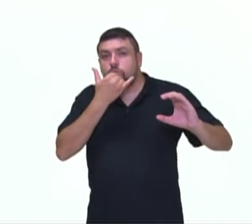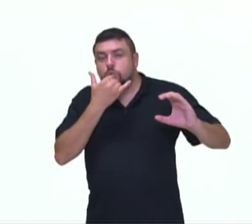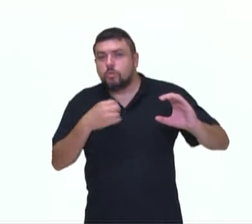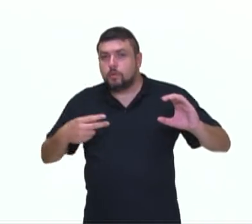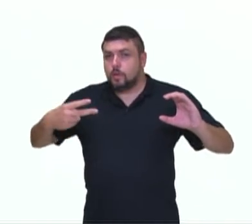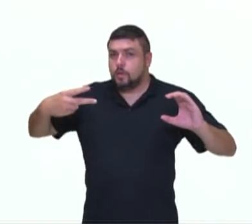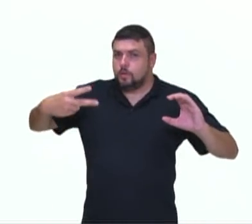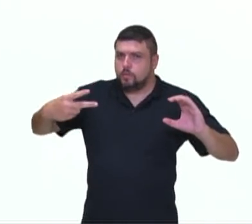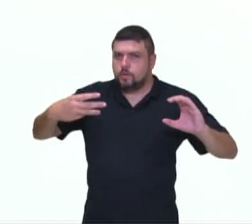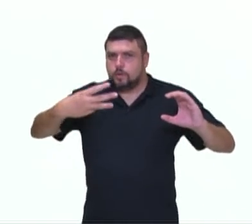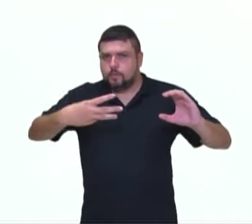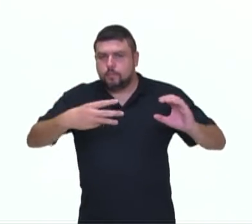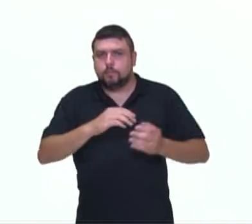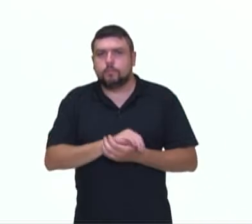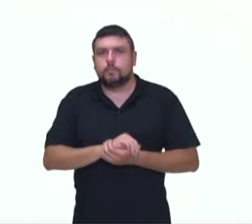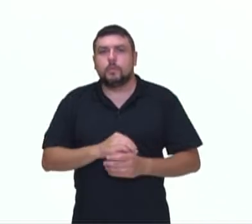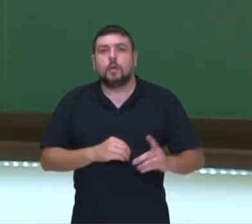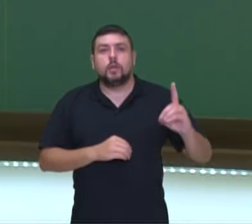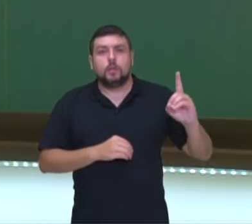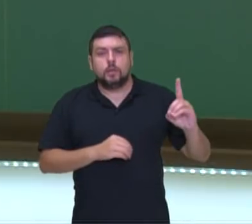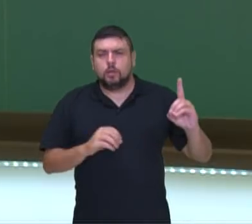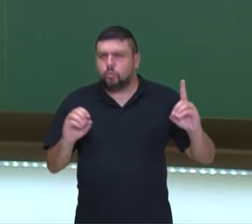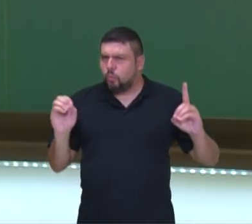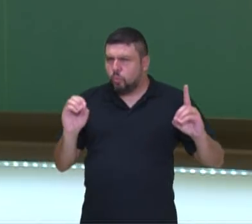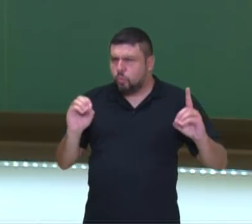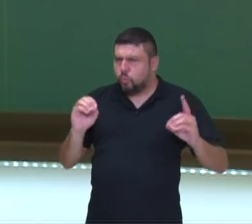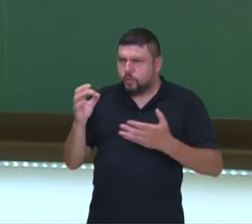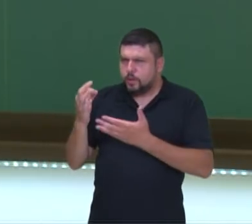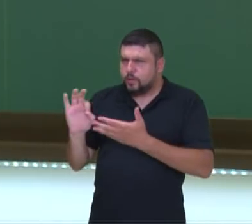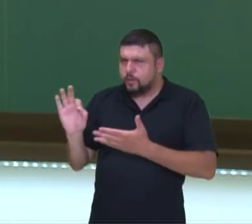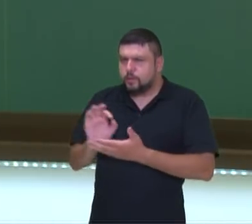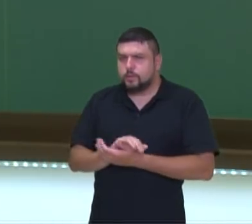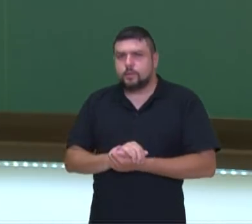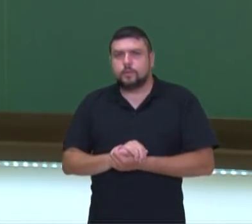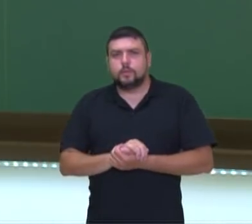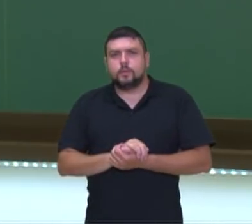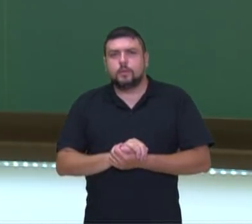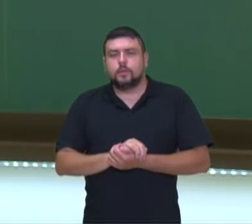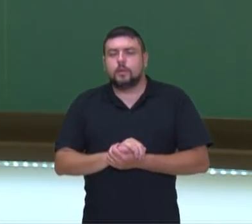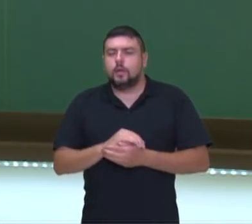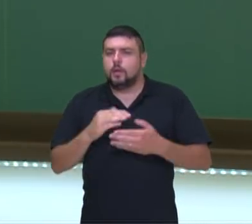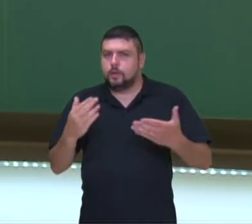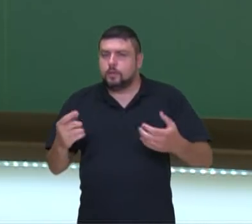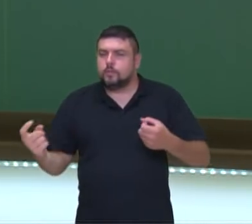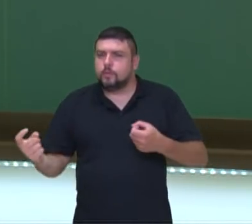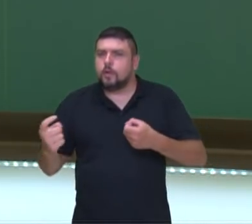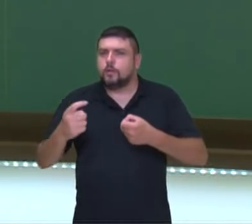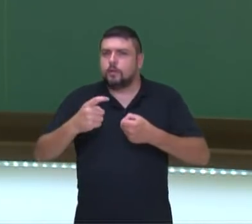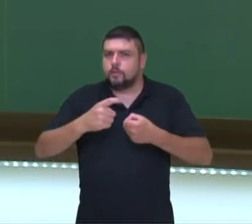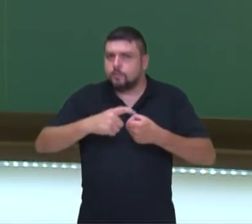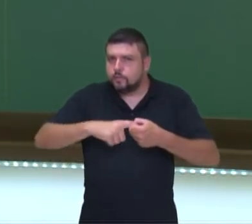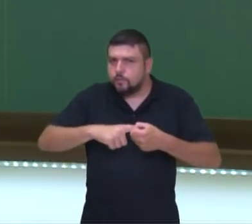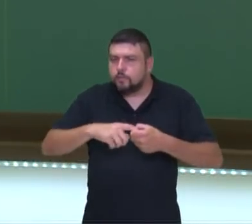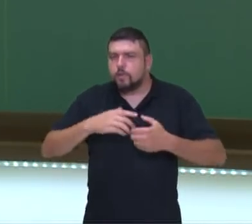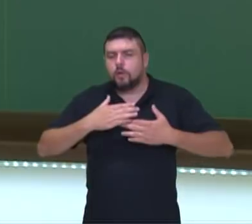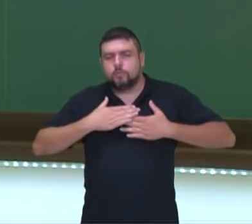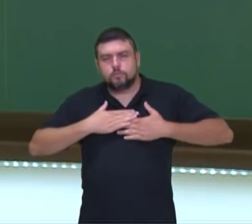2 e 3. E letra D, nenhuma está correta. Então, retome, reveja